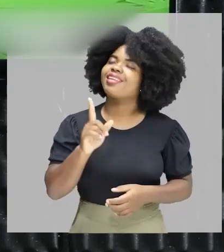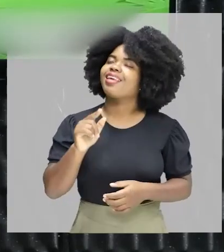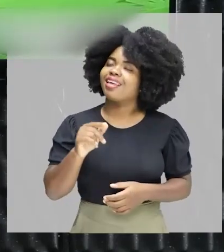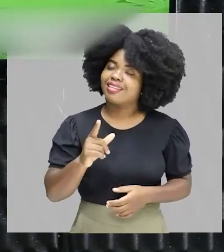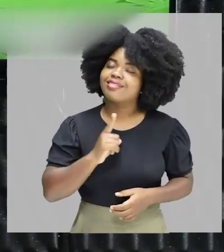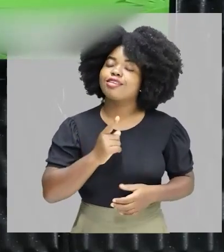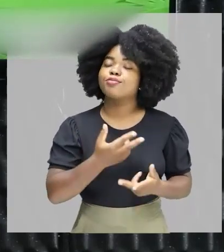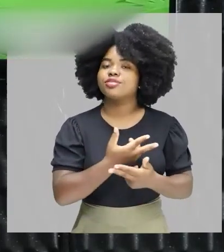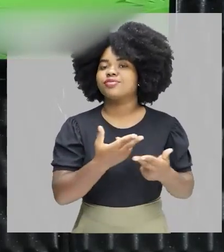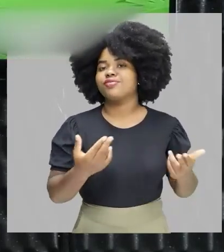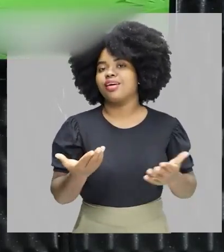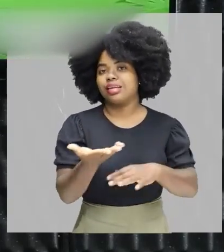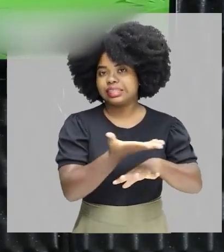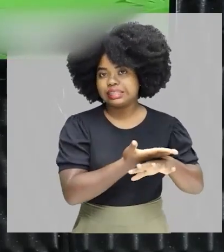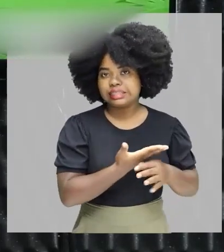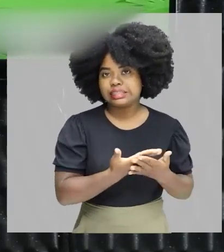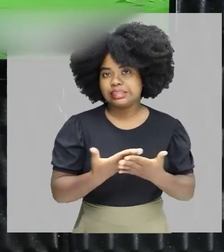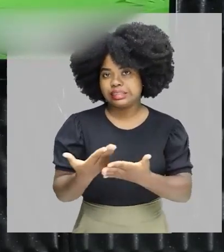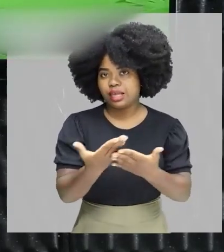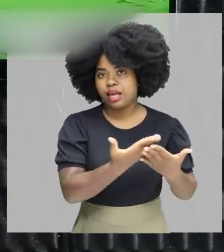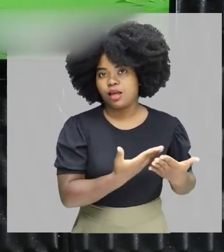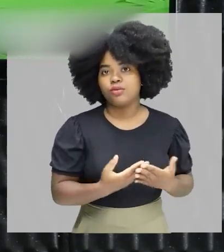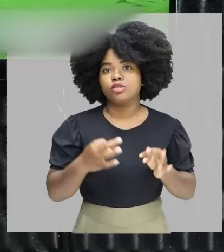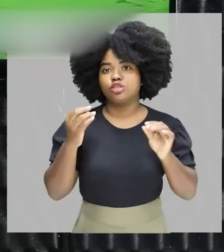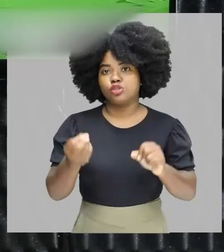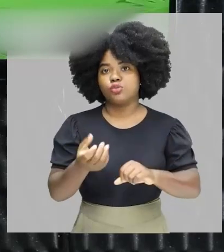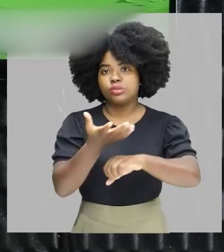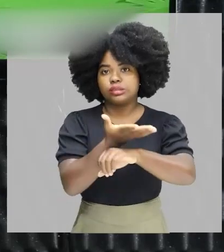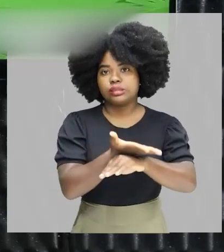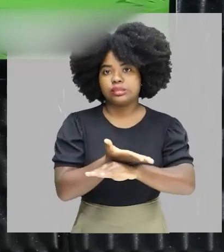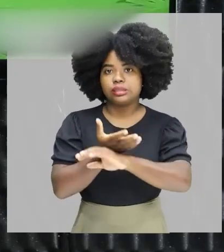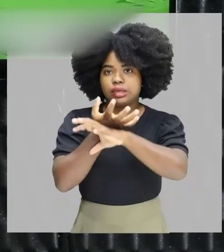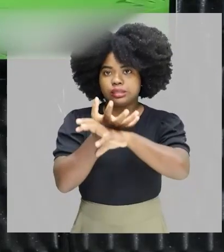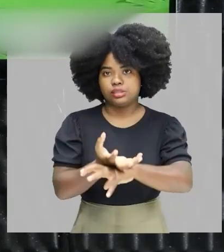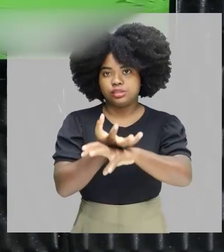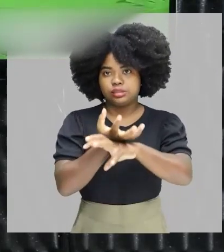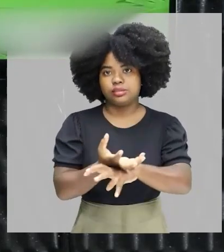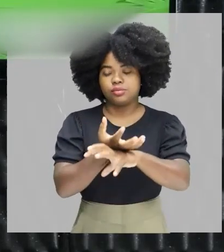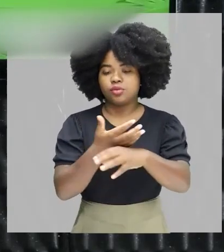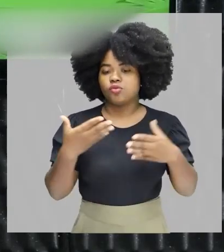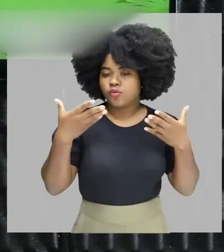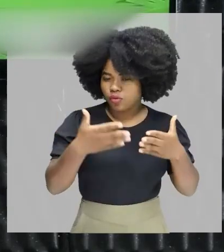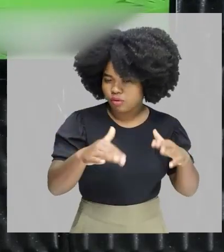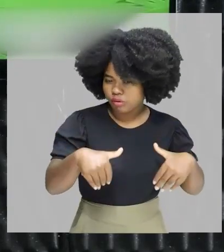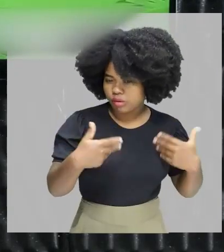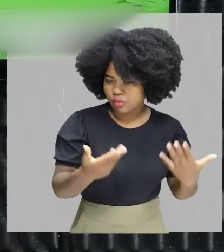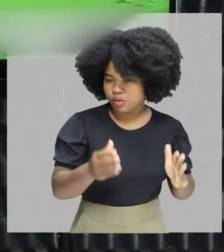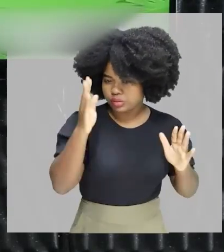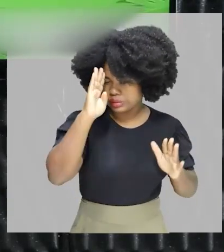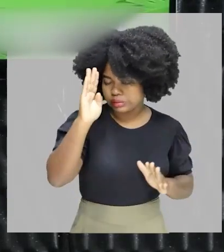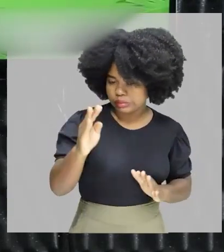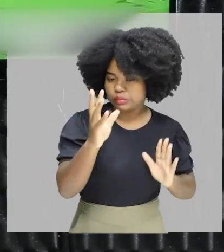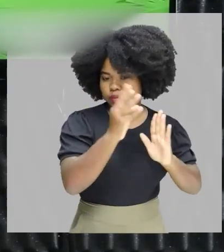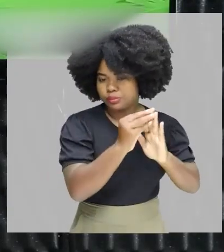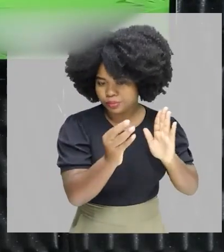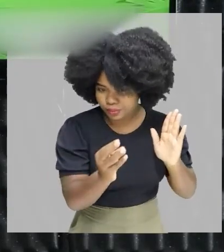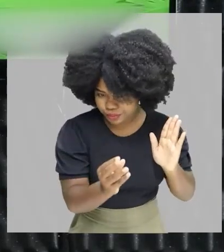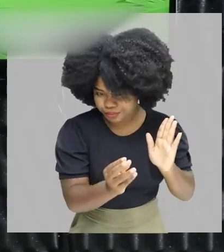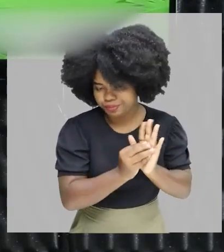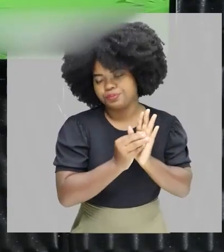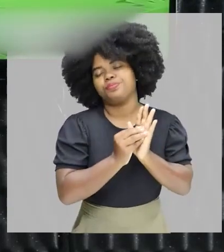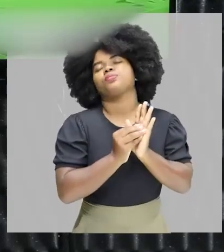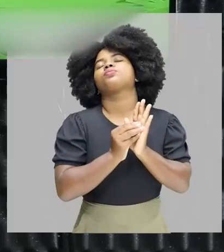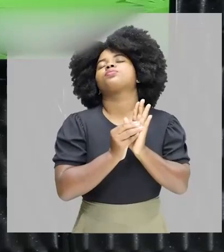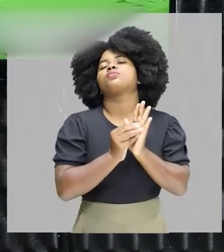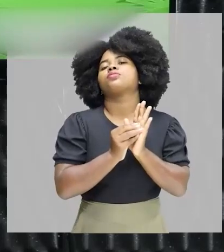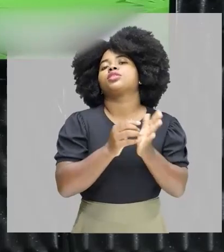as disciplinas, onde estaremos abordando aqueles principais temas, ok? Aqueles principais assuntos